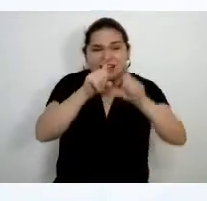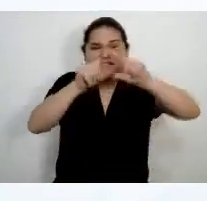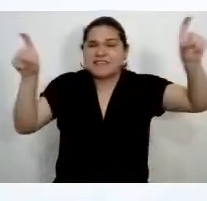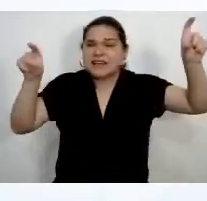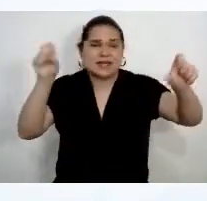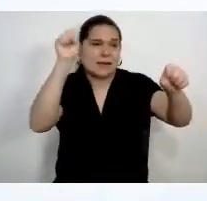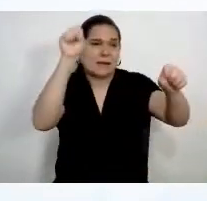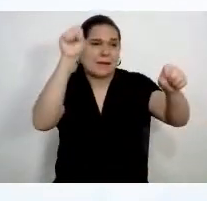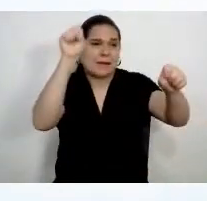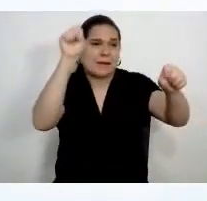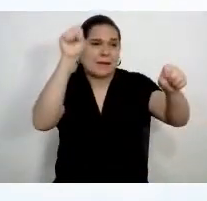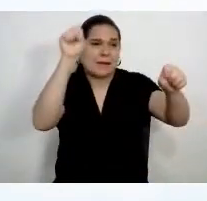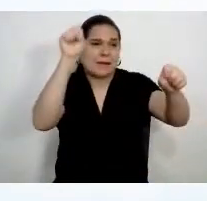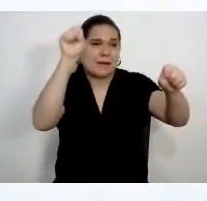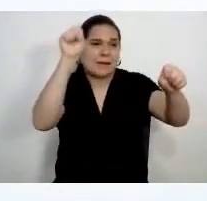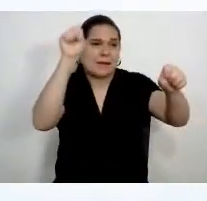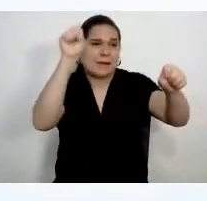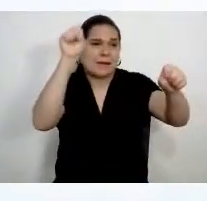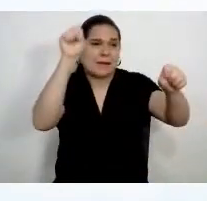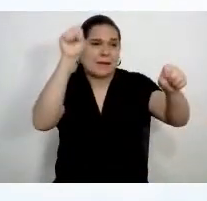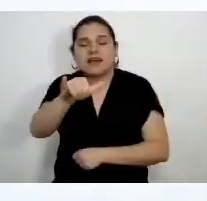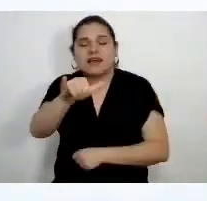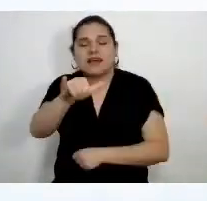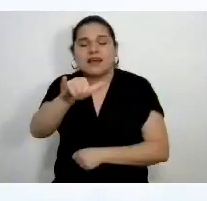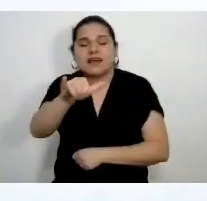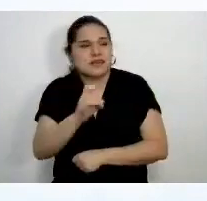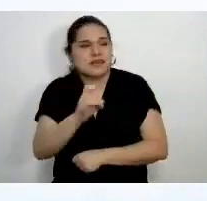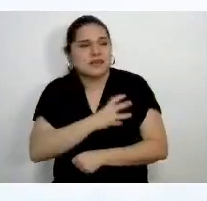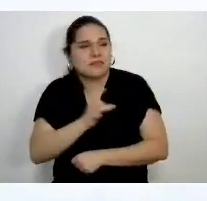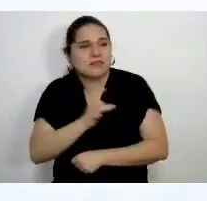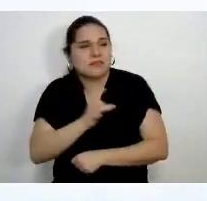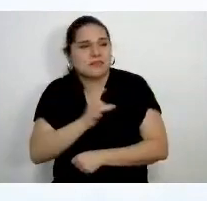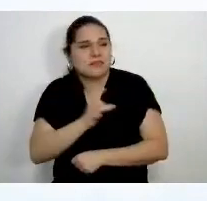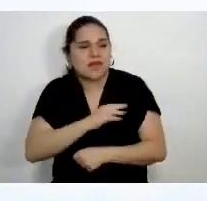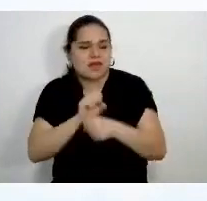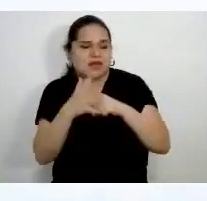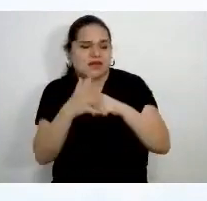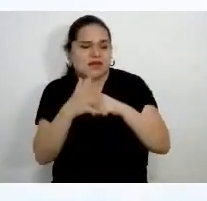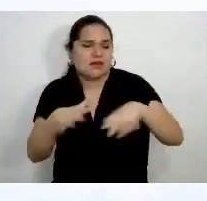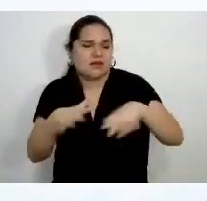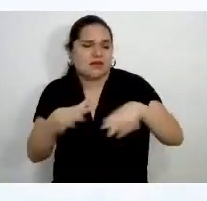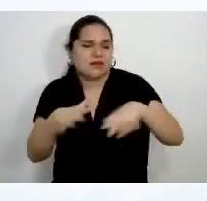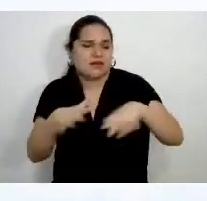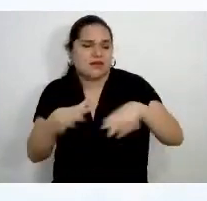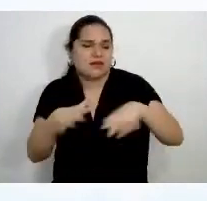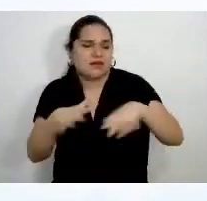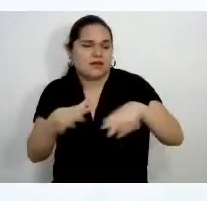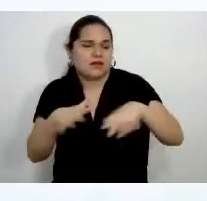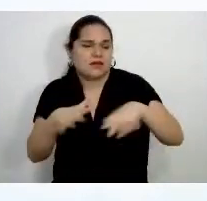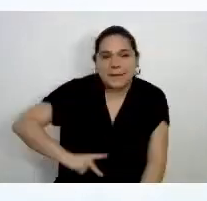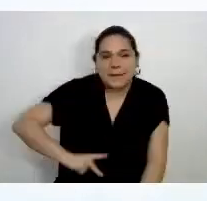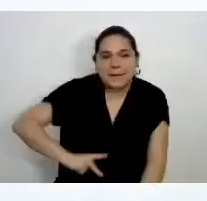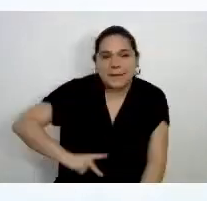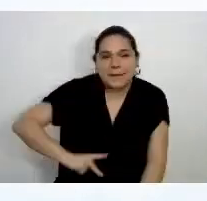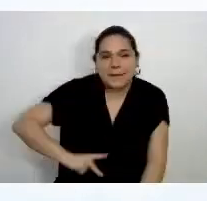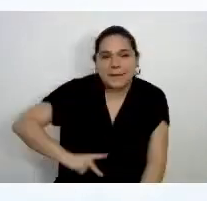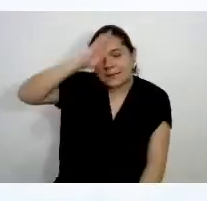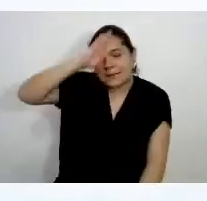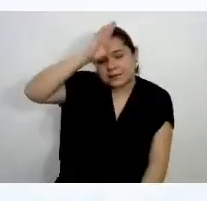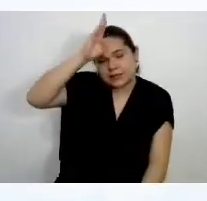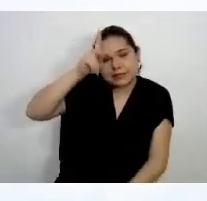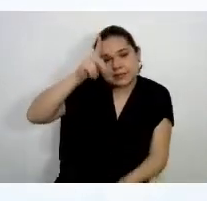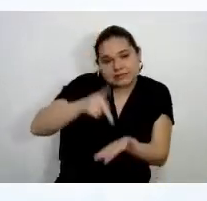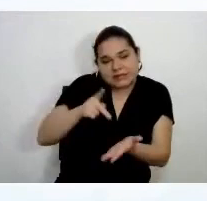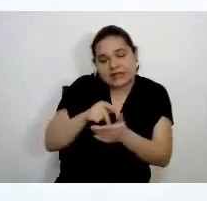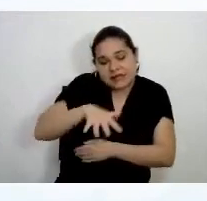respeito, doutor? Bom, o presidente nessa área ele é desinformado, né? Ele tem um desejo. É uma coisa interessante.